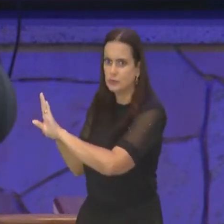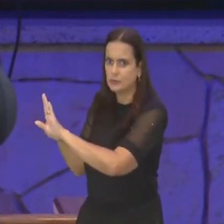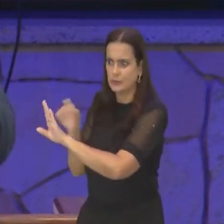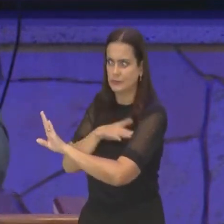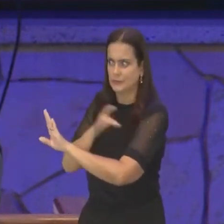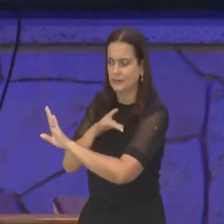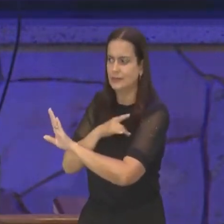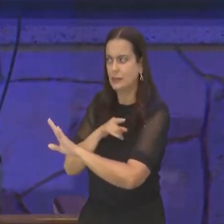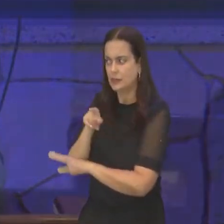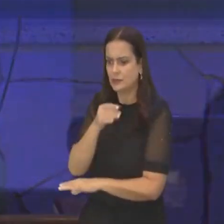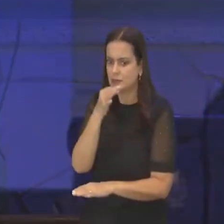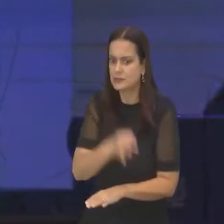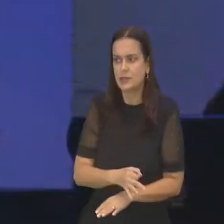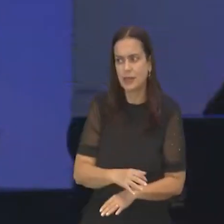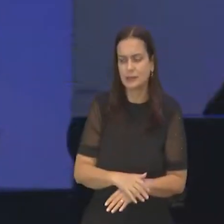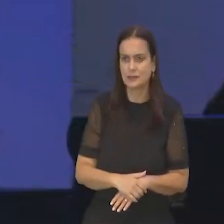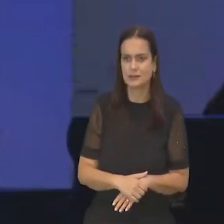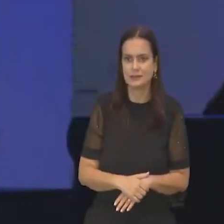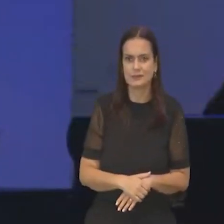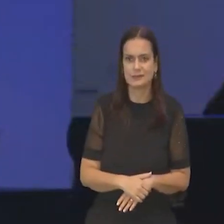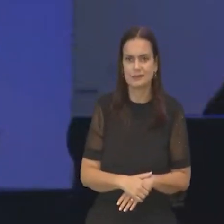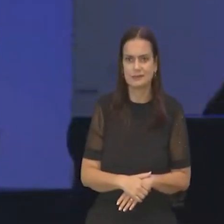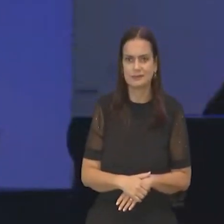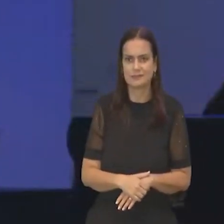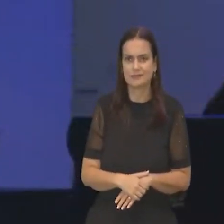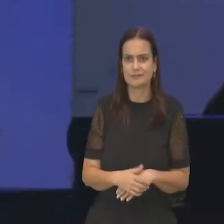Falei: você está certa.